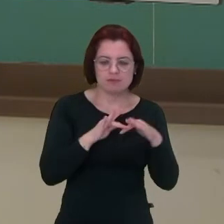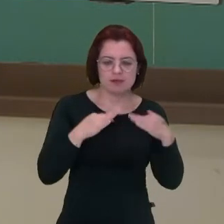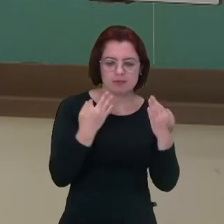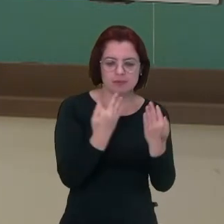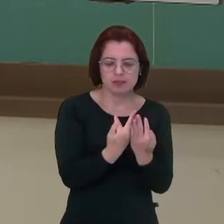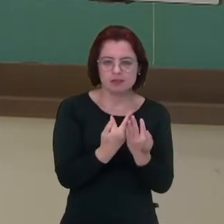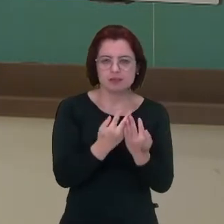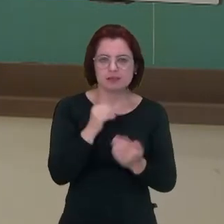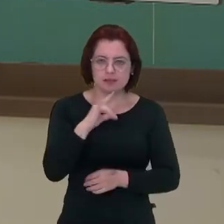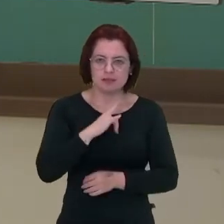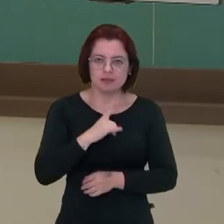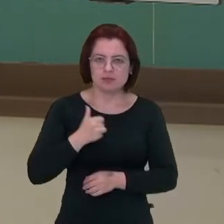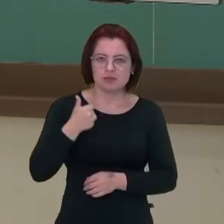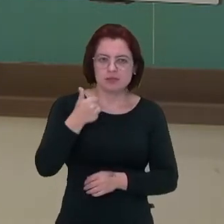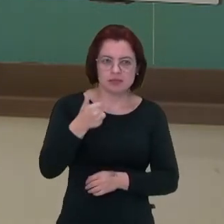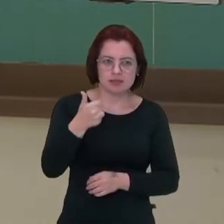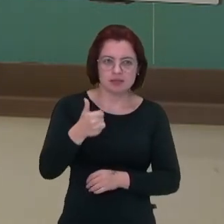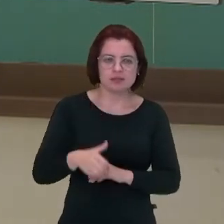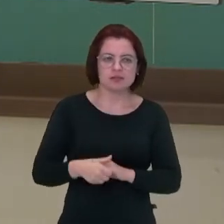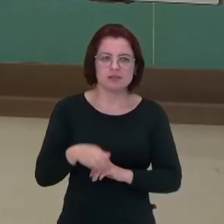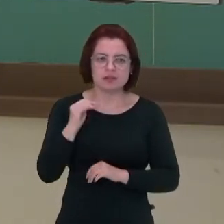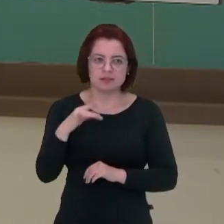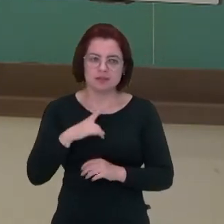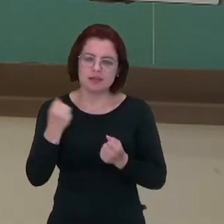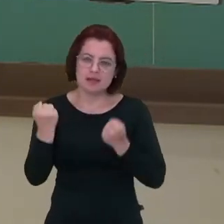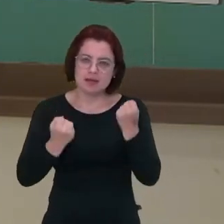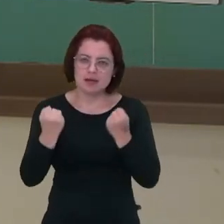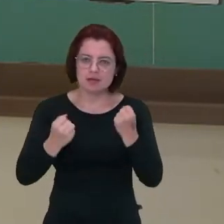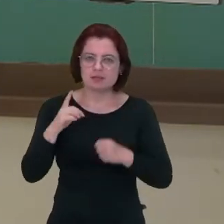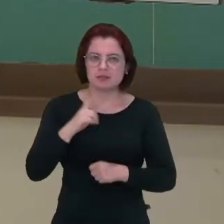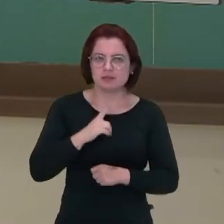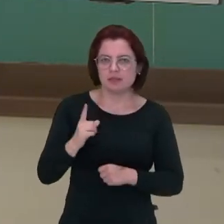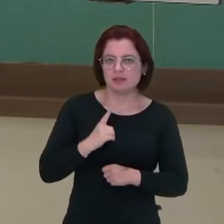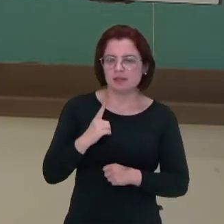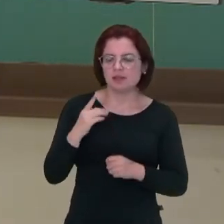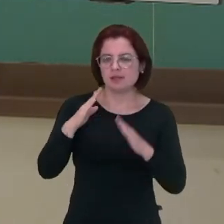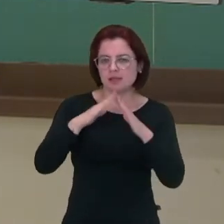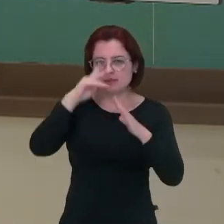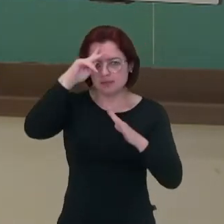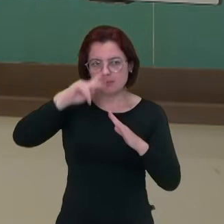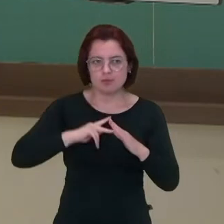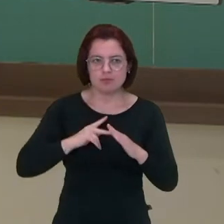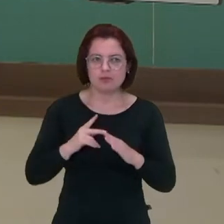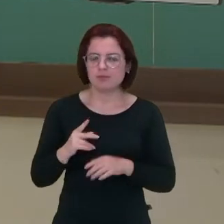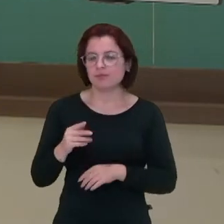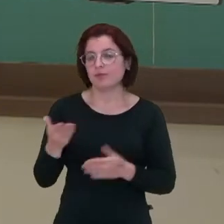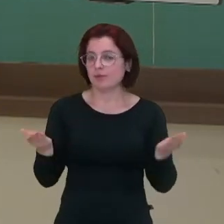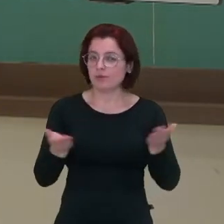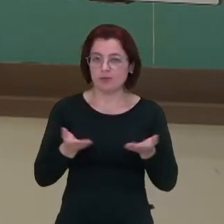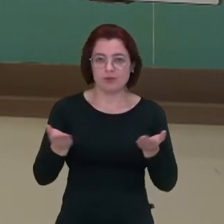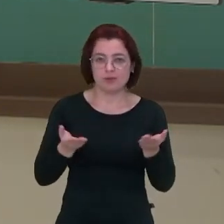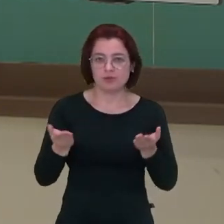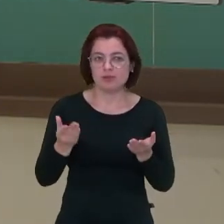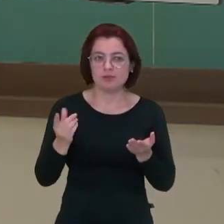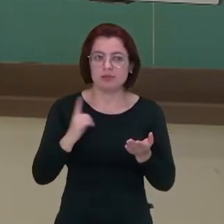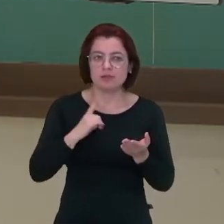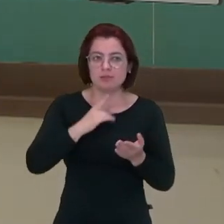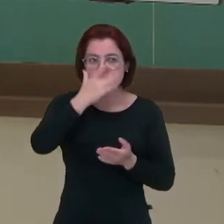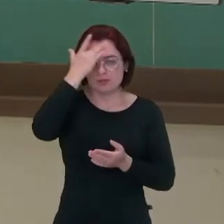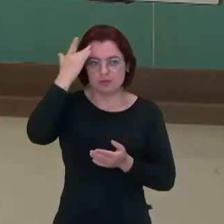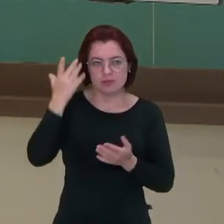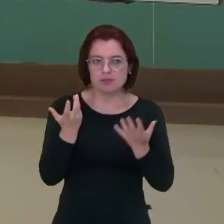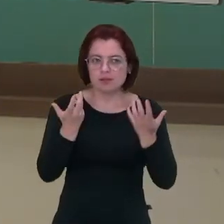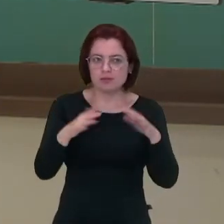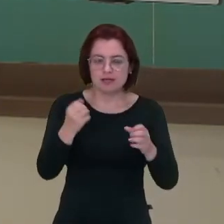família tinha um sucesso financeiro se ela tinha um carro, se ela tinha uma casa própria. Hoje muita gente está optando por não ter mais o